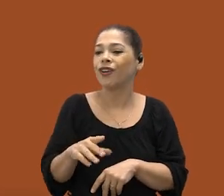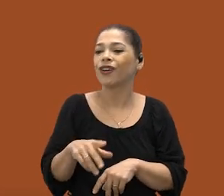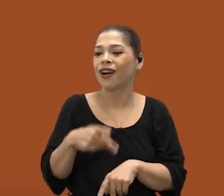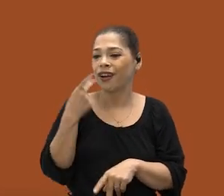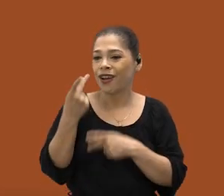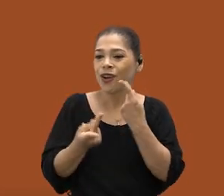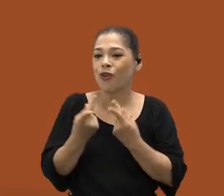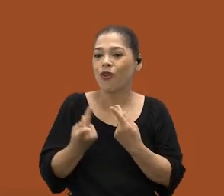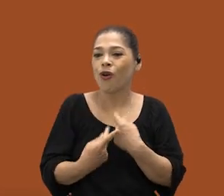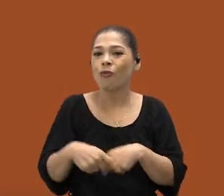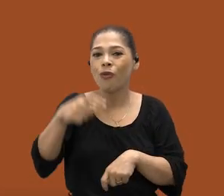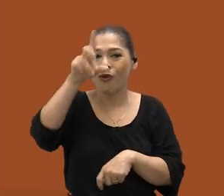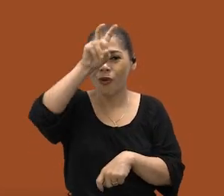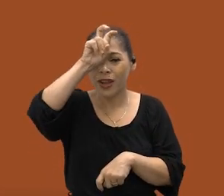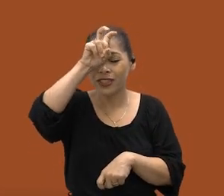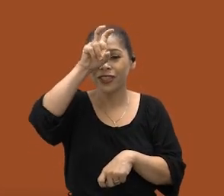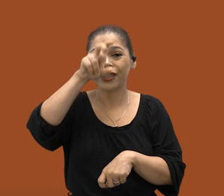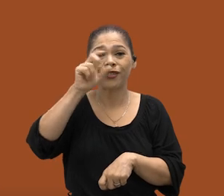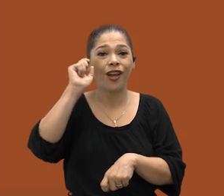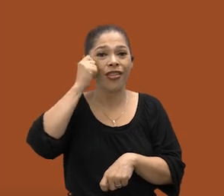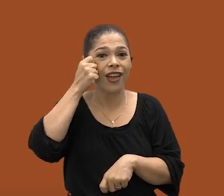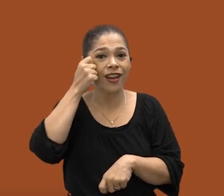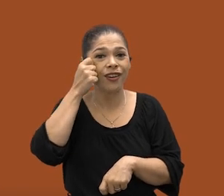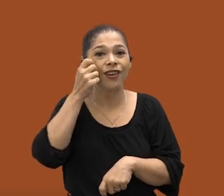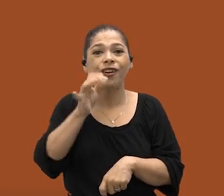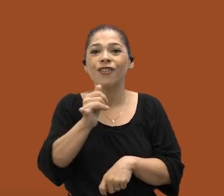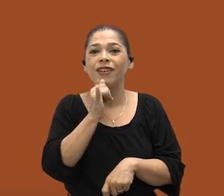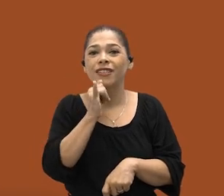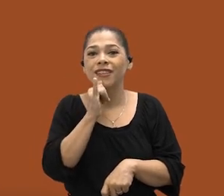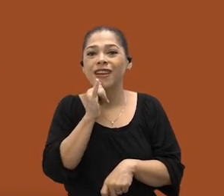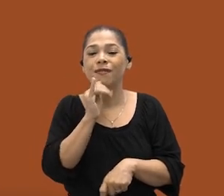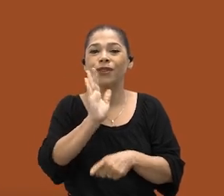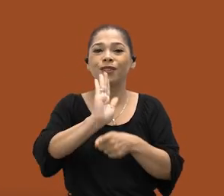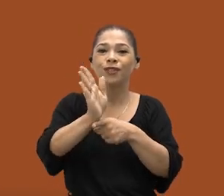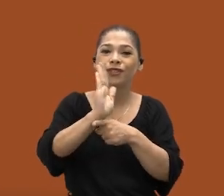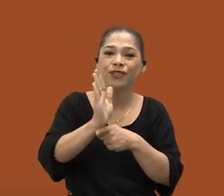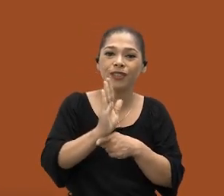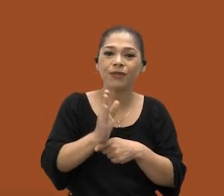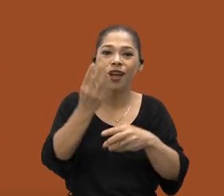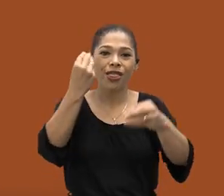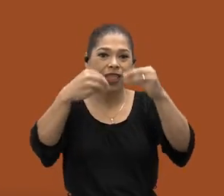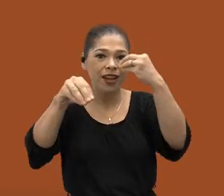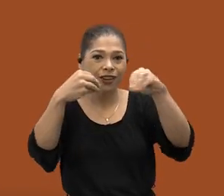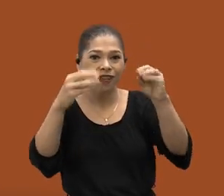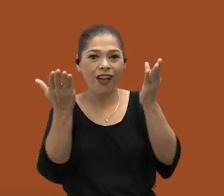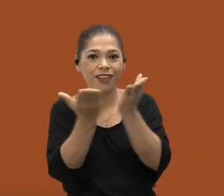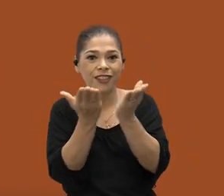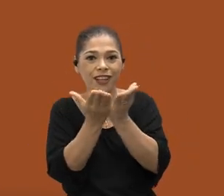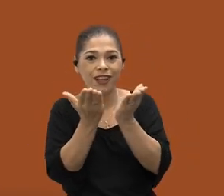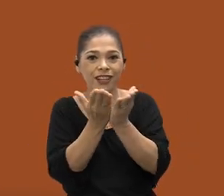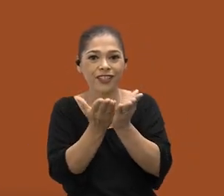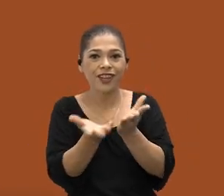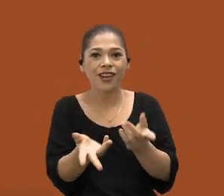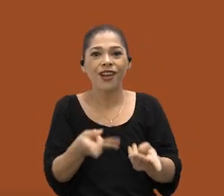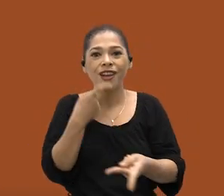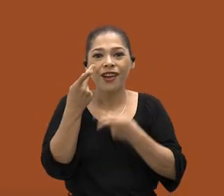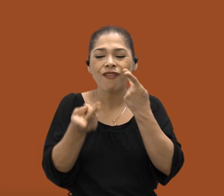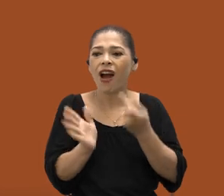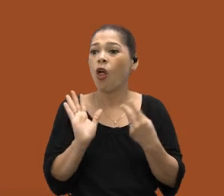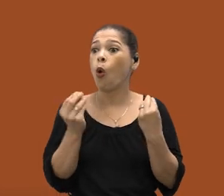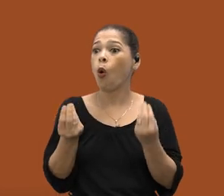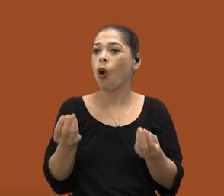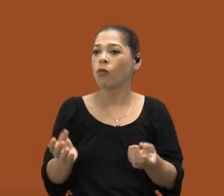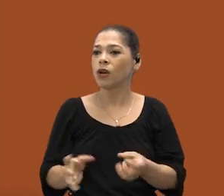como Egito é negro e pega o exemplo dos filmes das novelas evangélicas eu gosto de discutir Black Face com